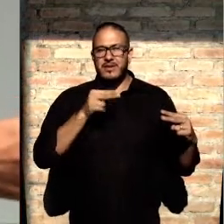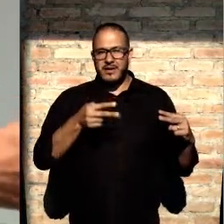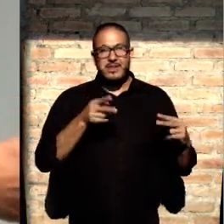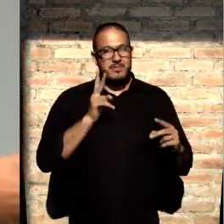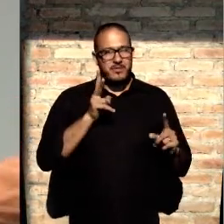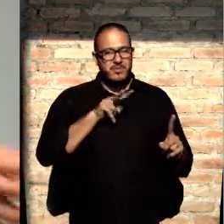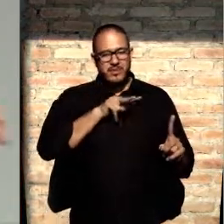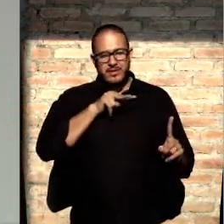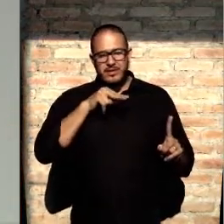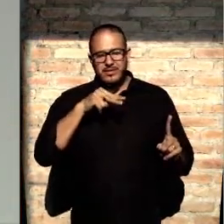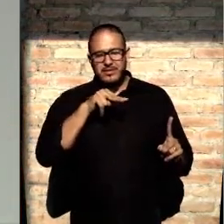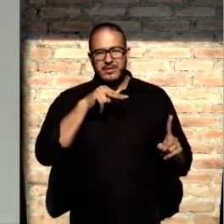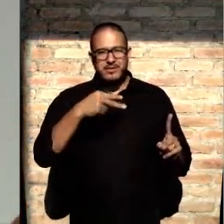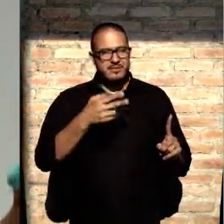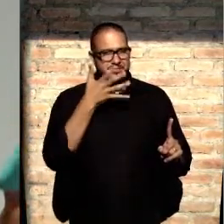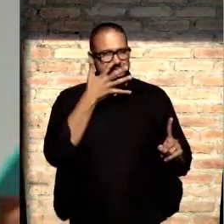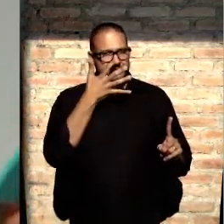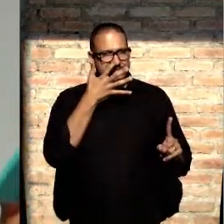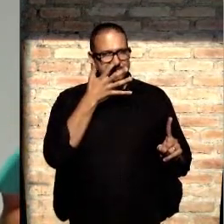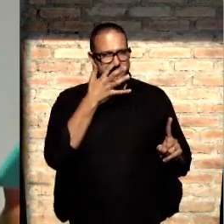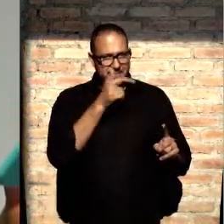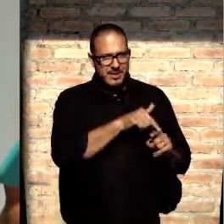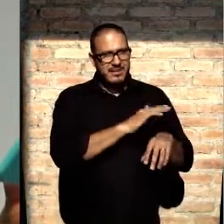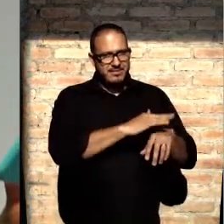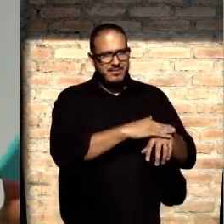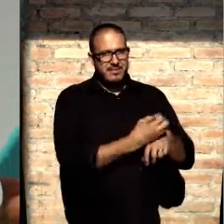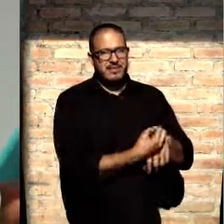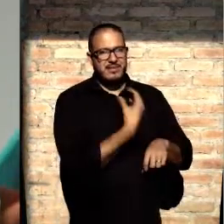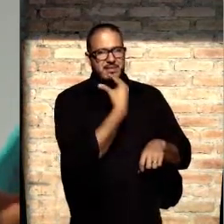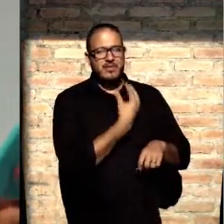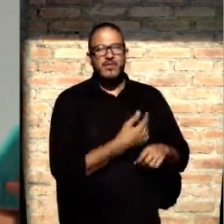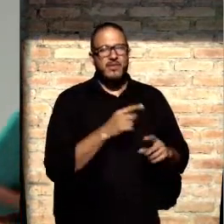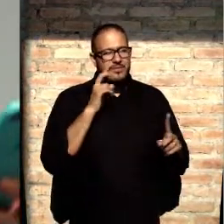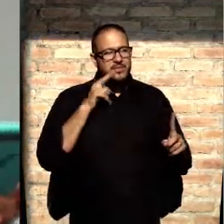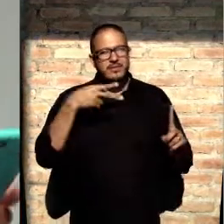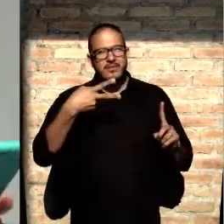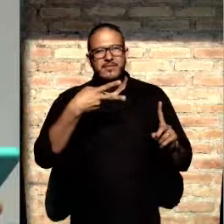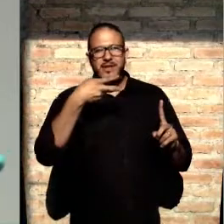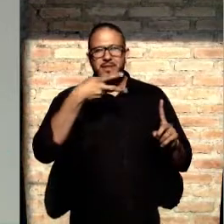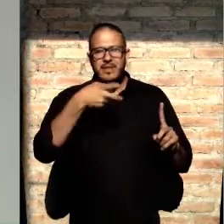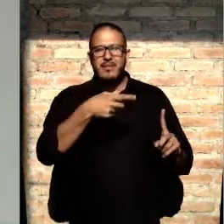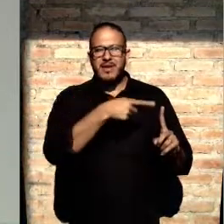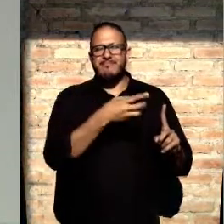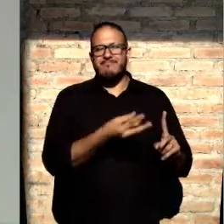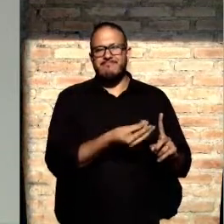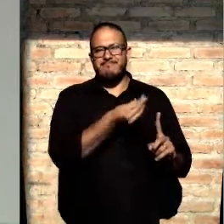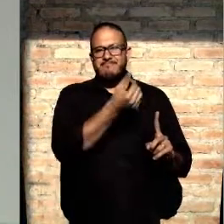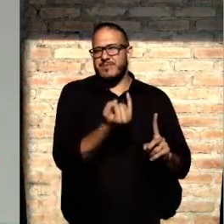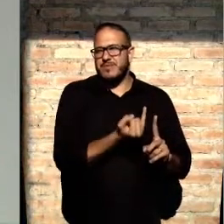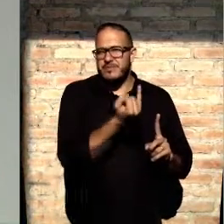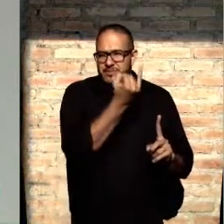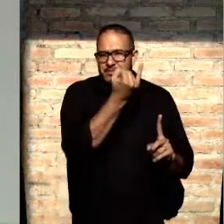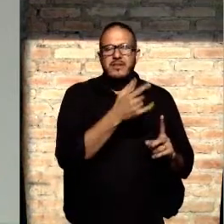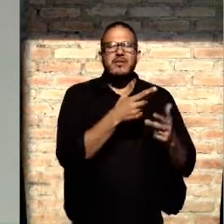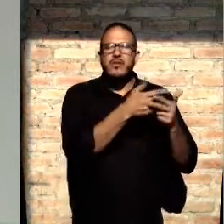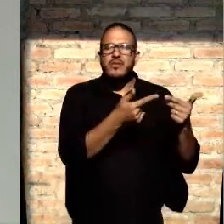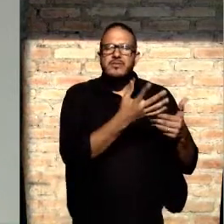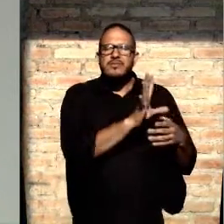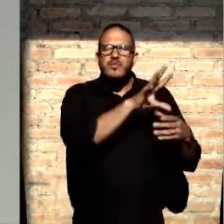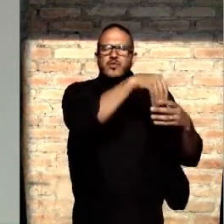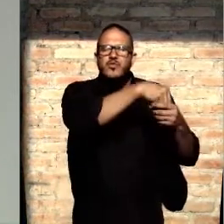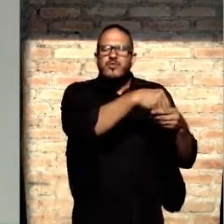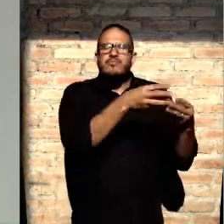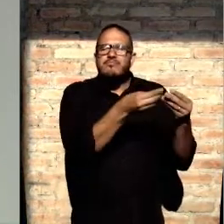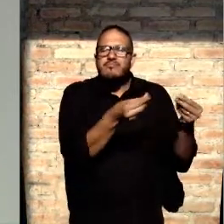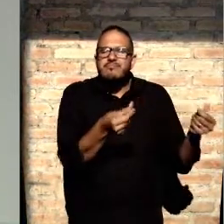de contemplação que ele ensinou e perceberá o essencial o subjacente ritmo